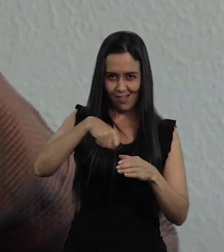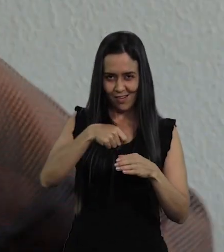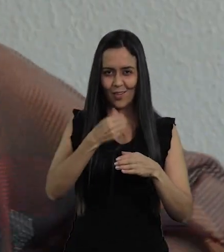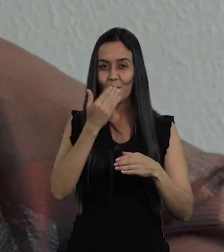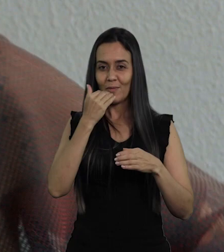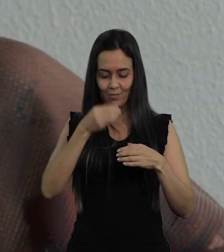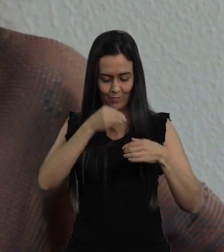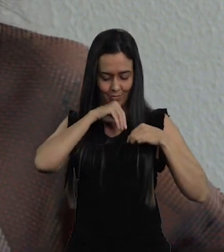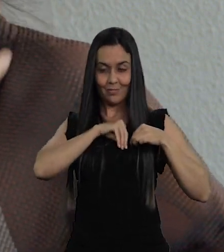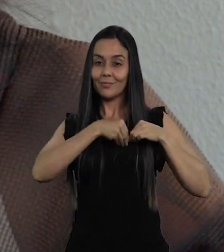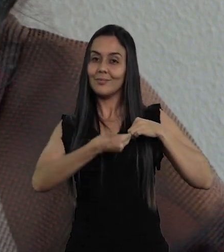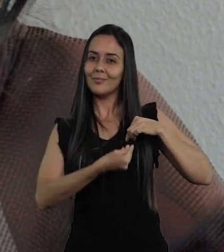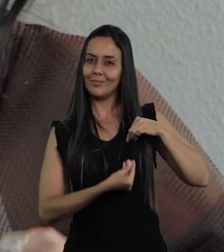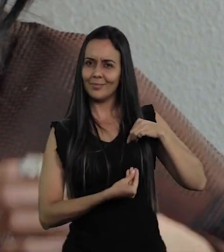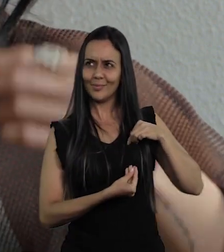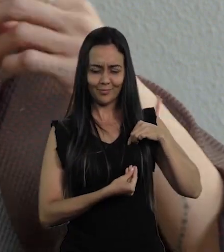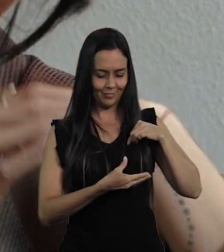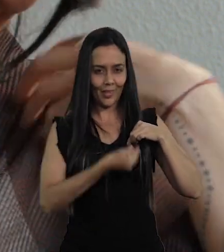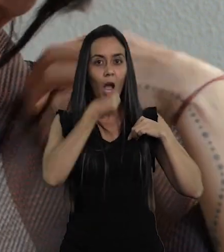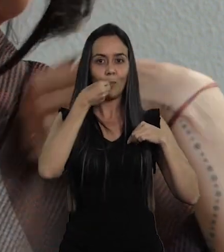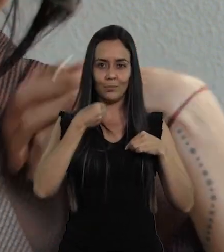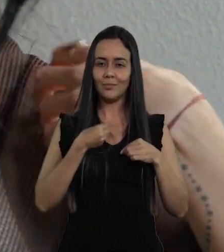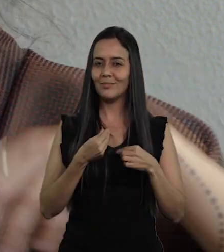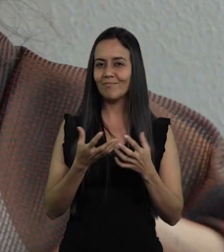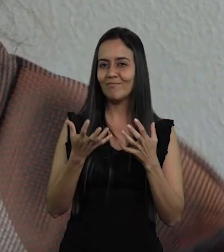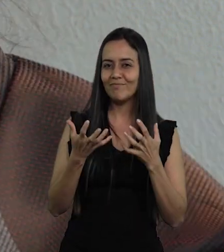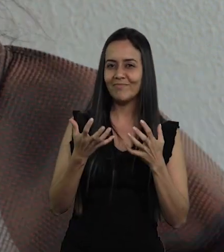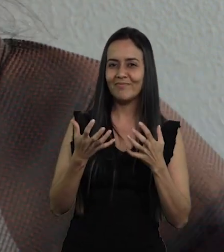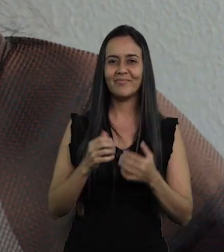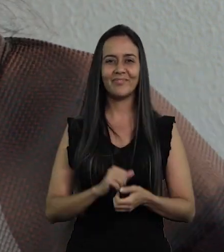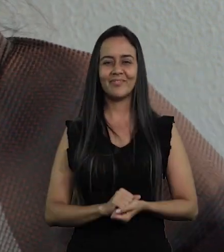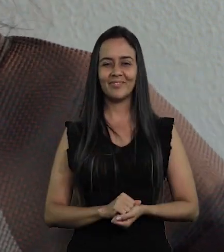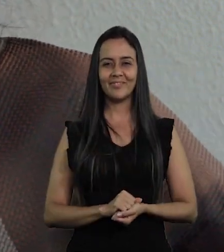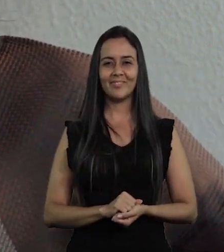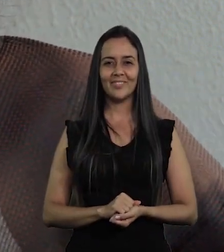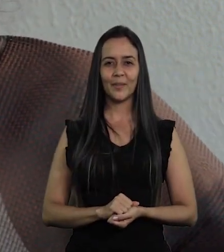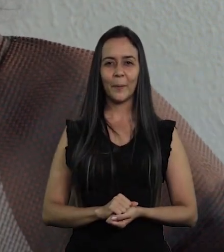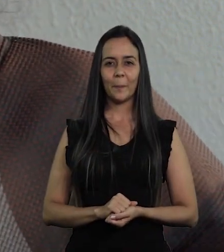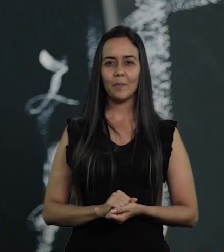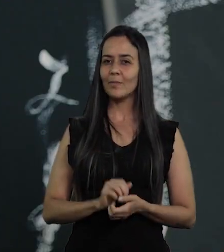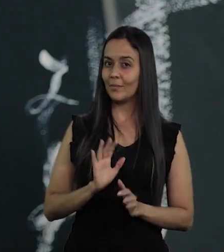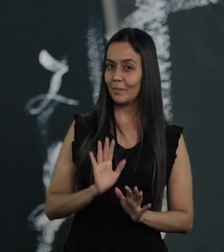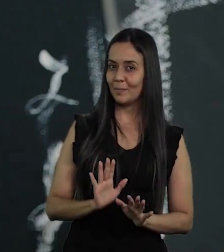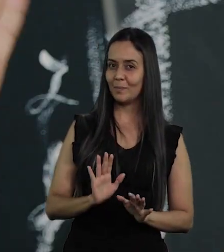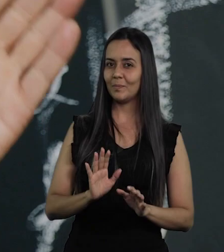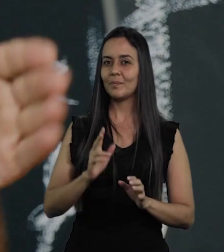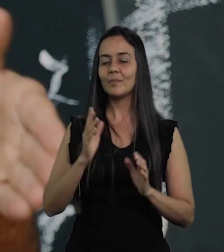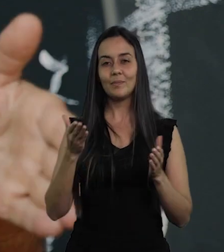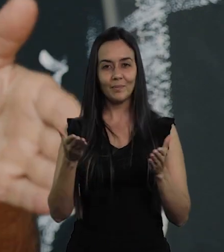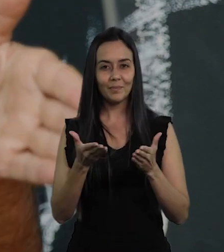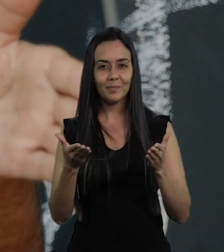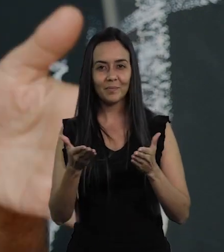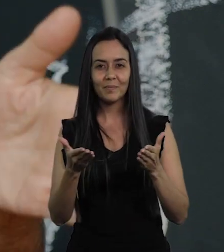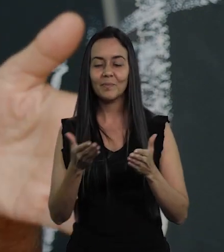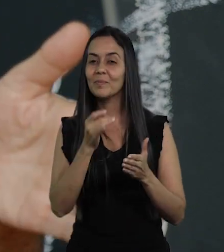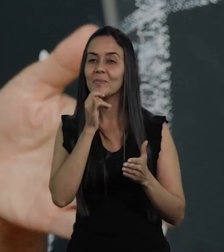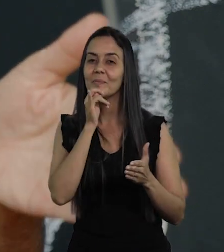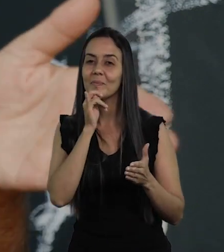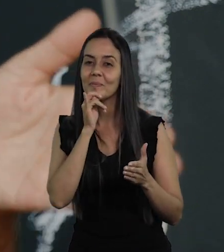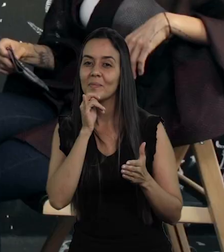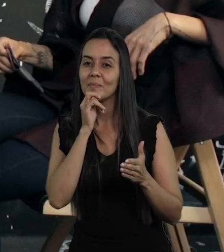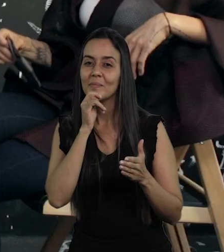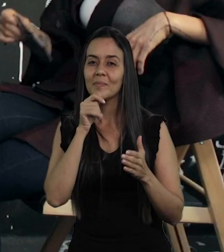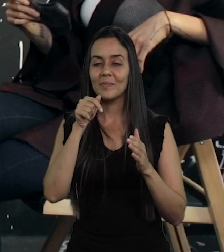do Dali, eu quero pôr um omelete do Dali na meu kimono. A gente tem, inclusive, o nome da padaria, que é Palma de Ouro, por causa da Palma de Ouro